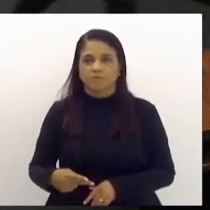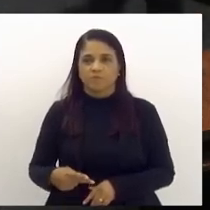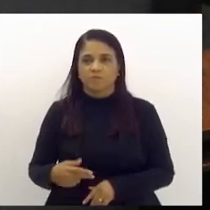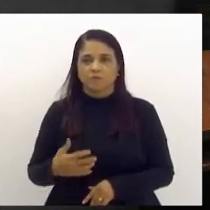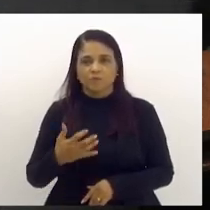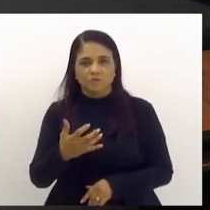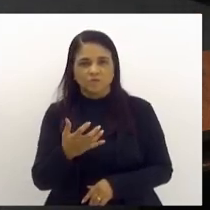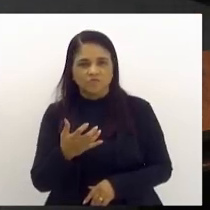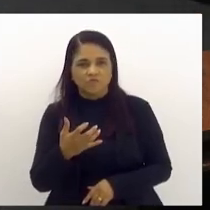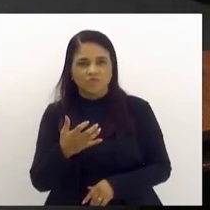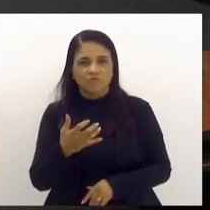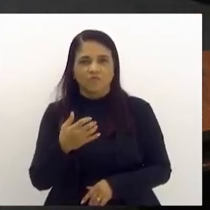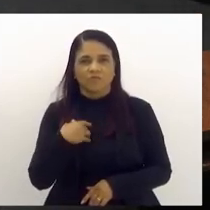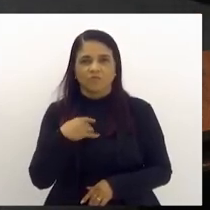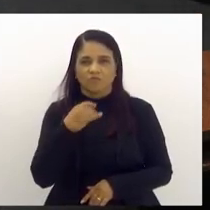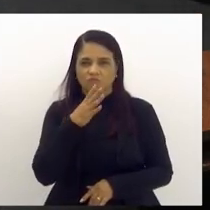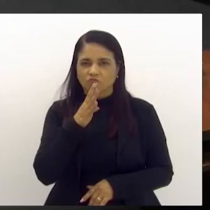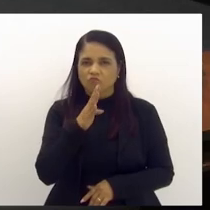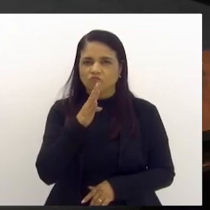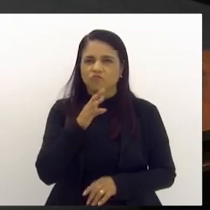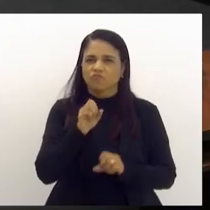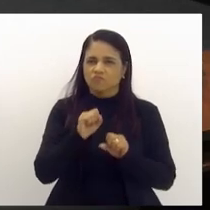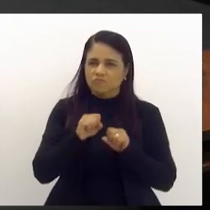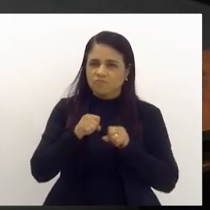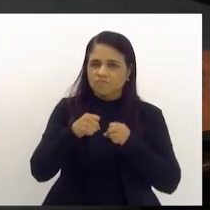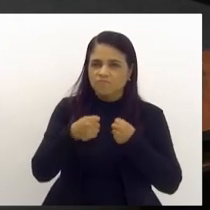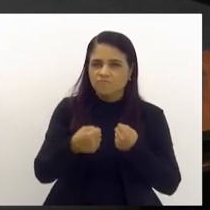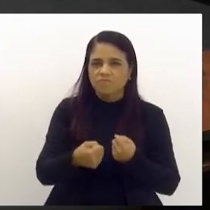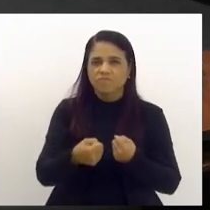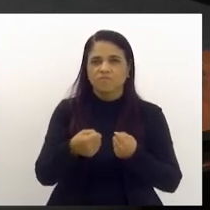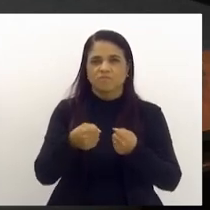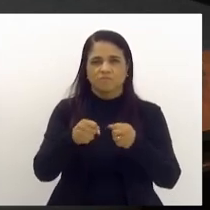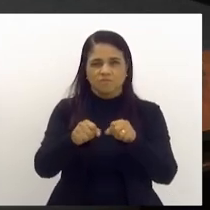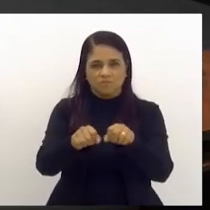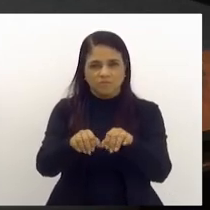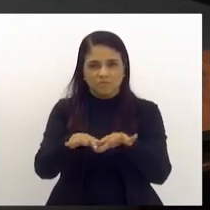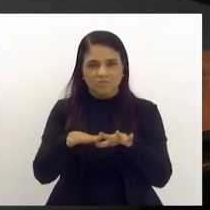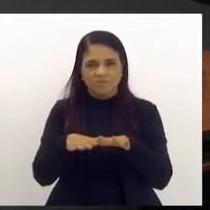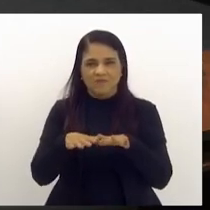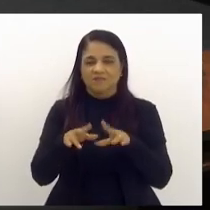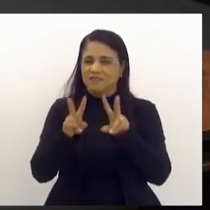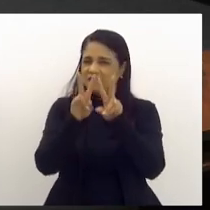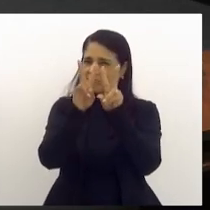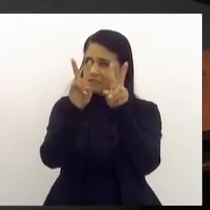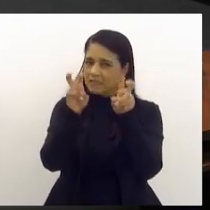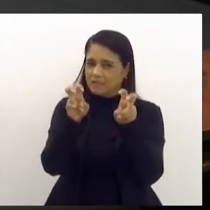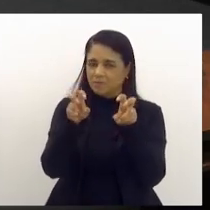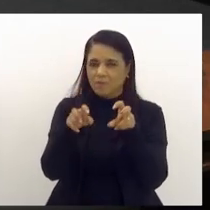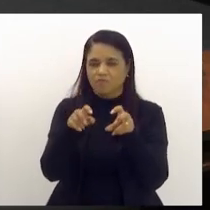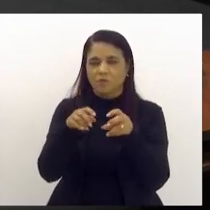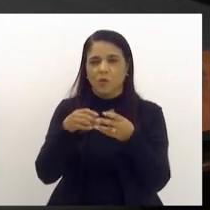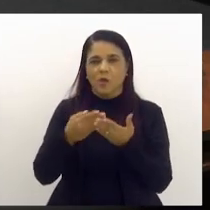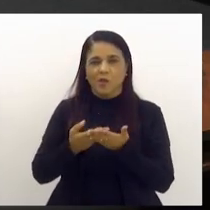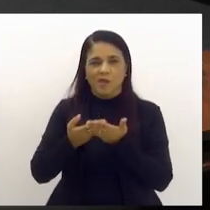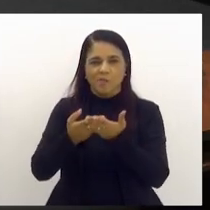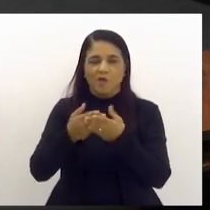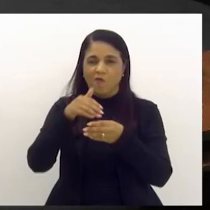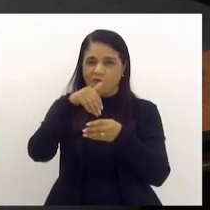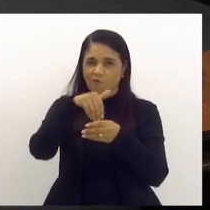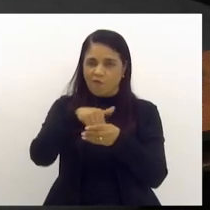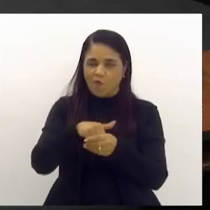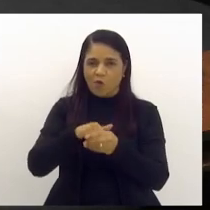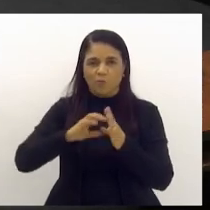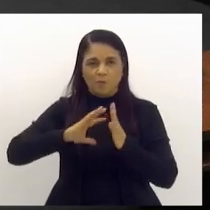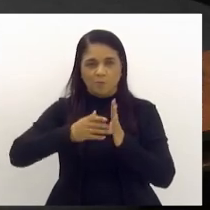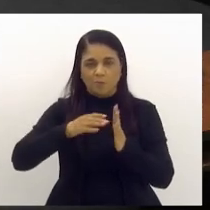queria colocar aqui que eu reconheço o esforço da Casa, mas nessa matéria quero encaminhar o voto da